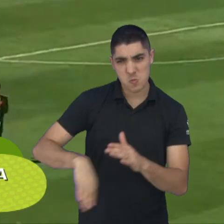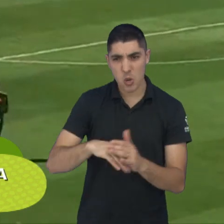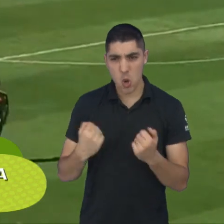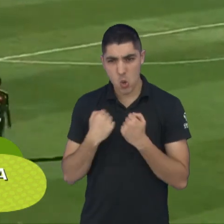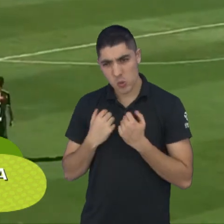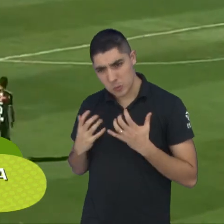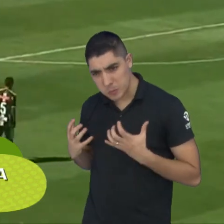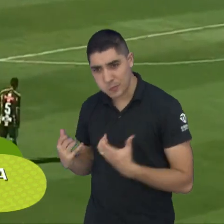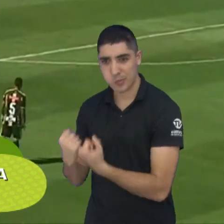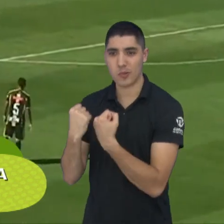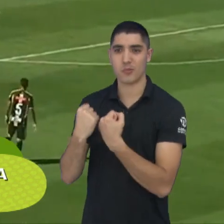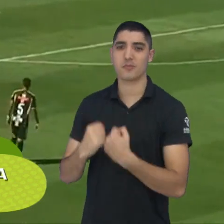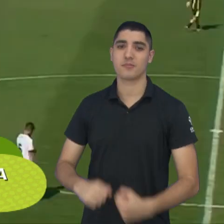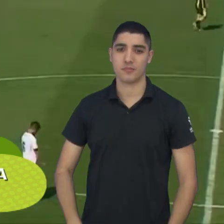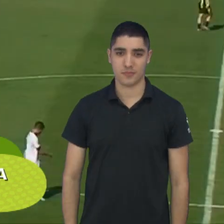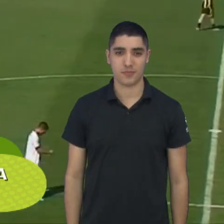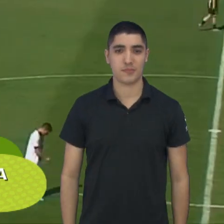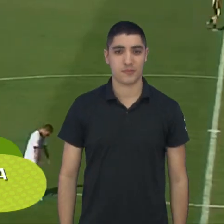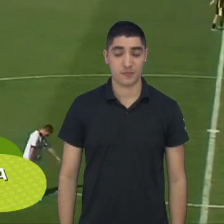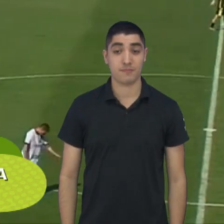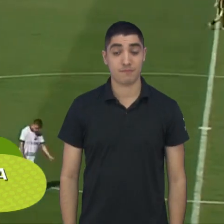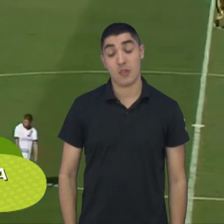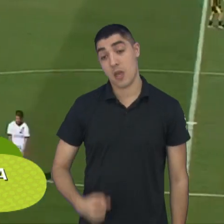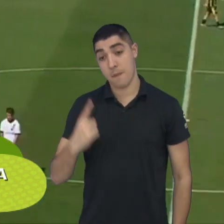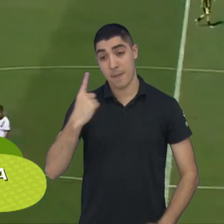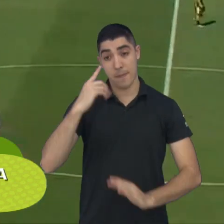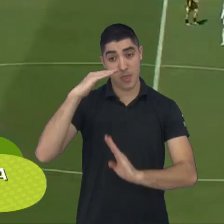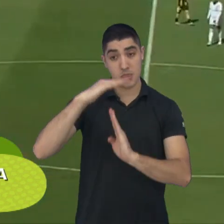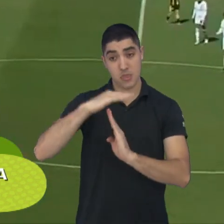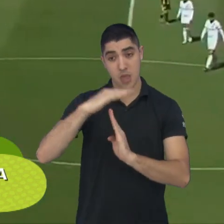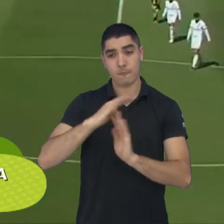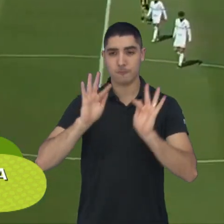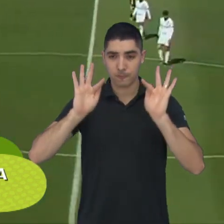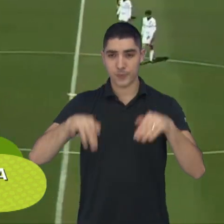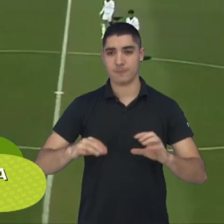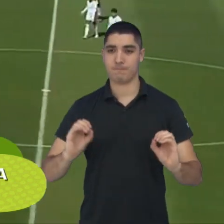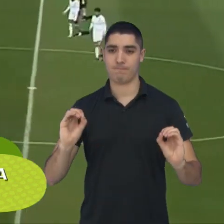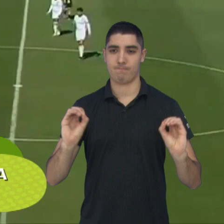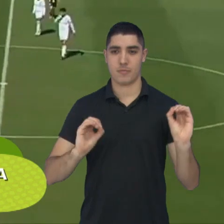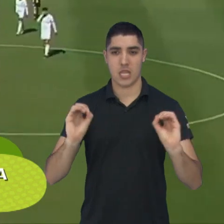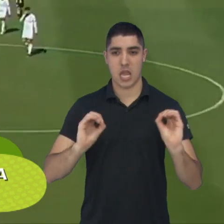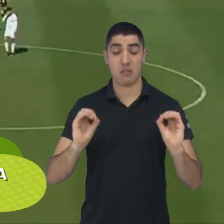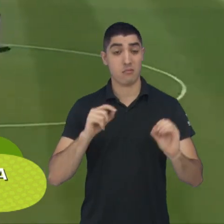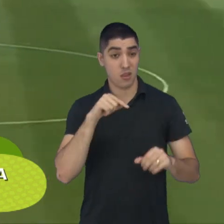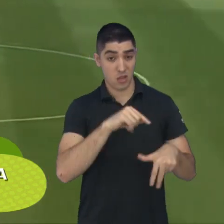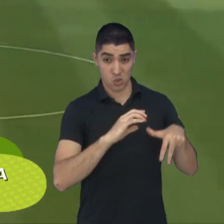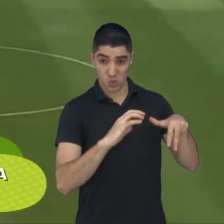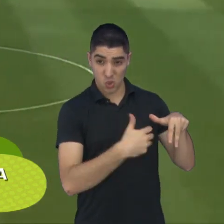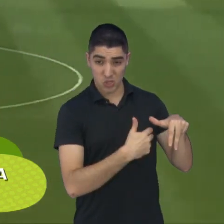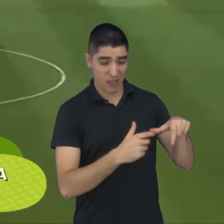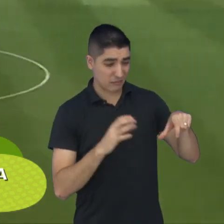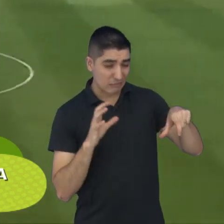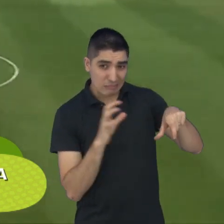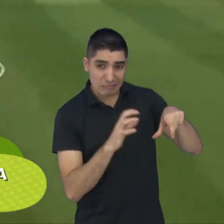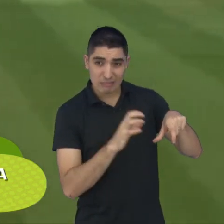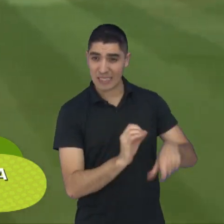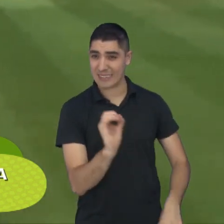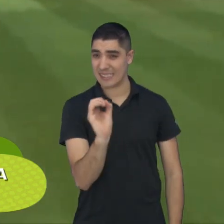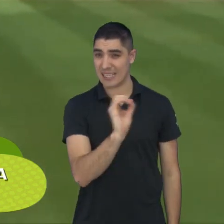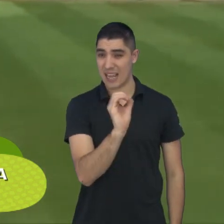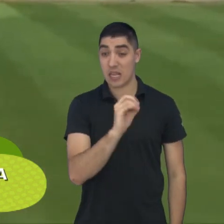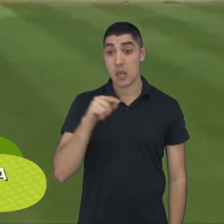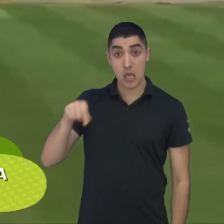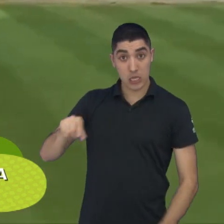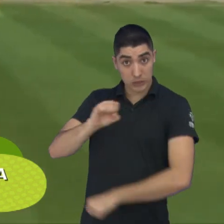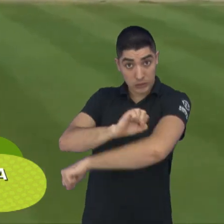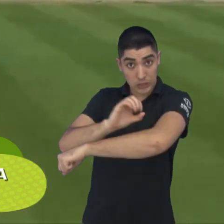fazer outra boa defesa. E o primeiro tempo terminou com zero chances para o Joseense, cinco chances para o São